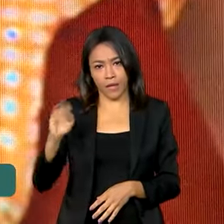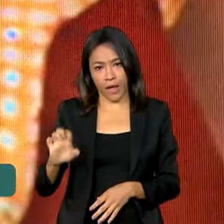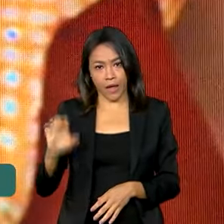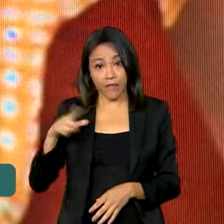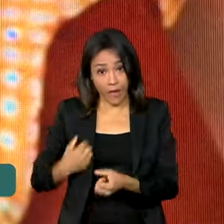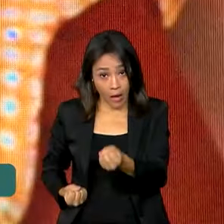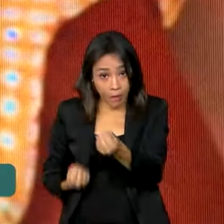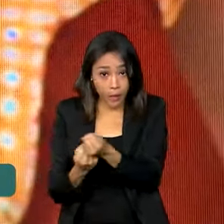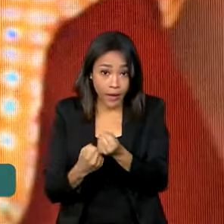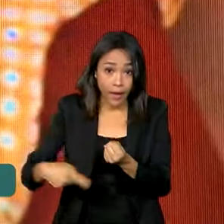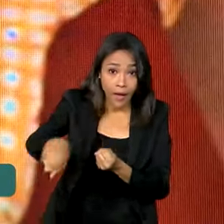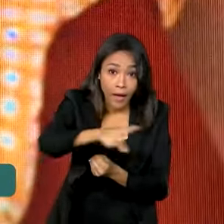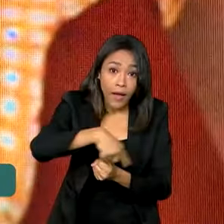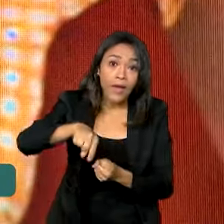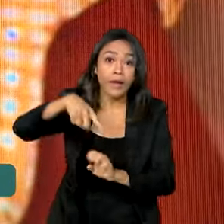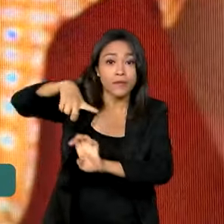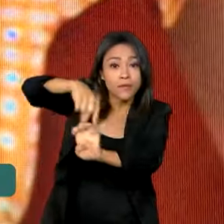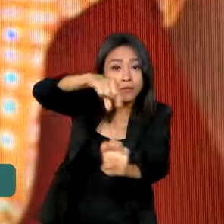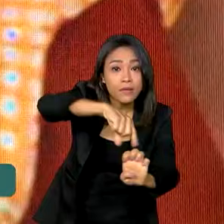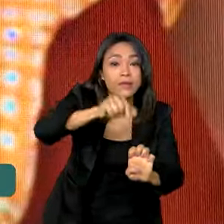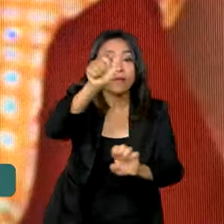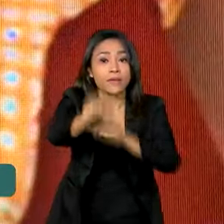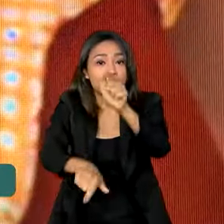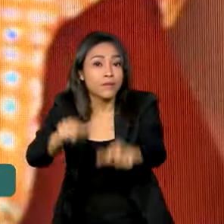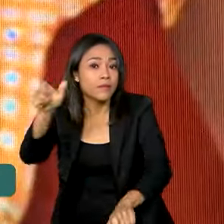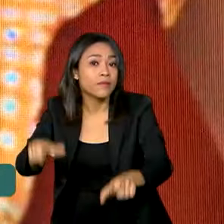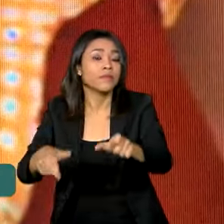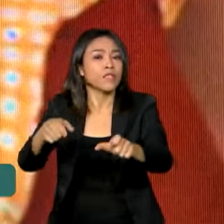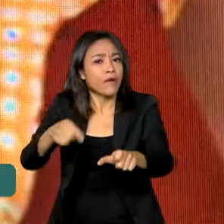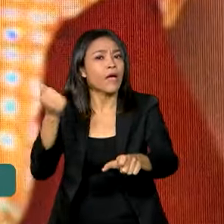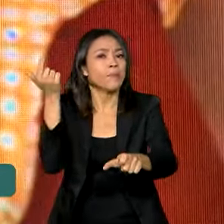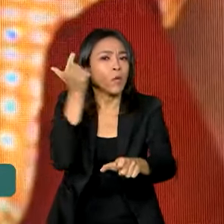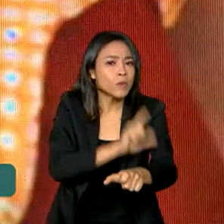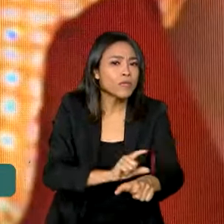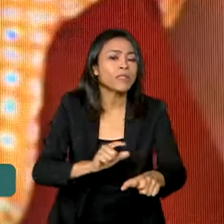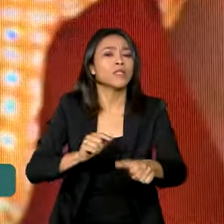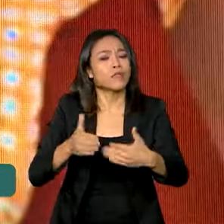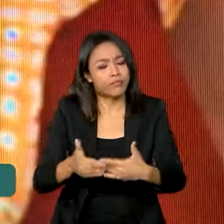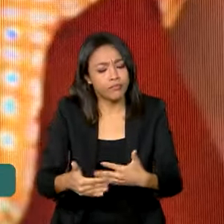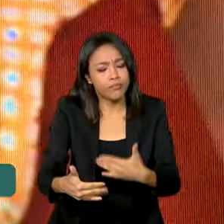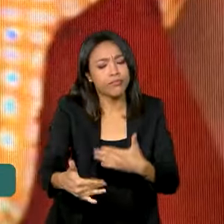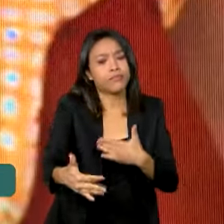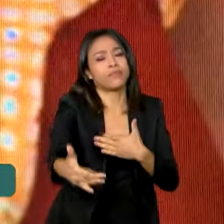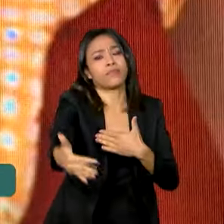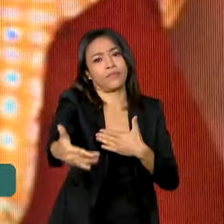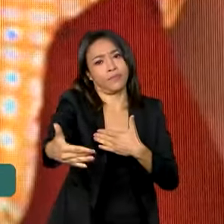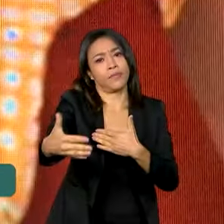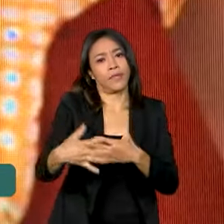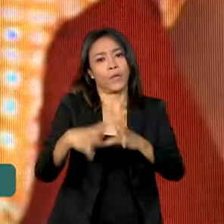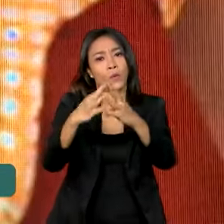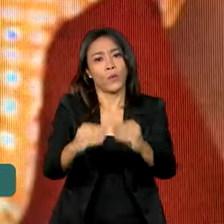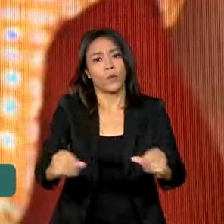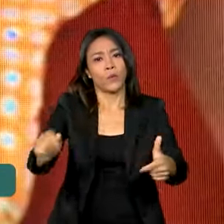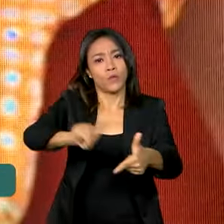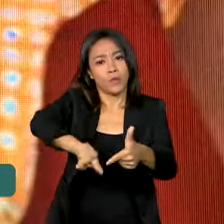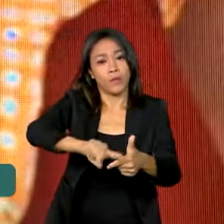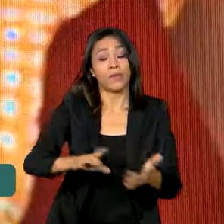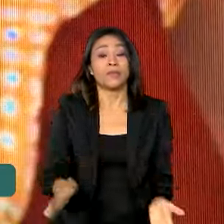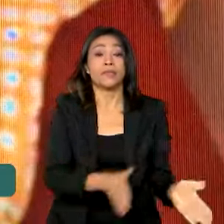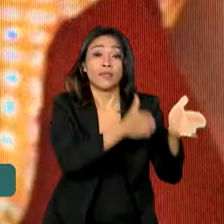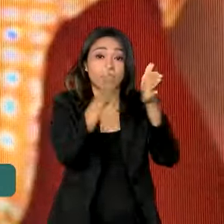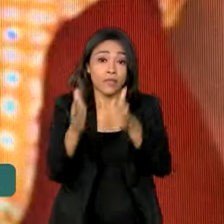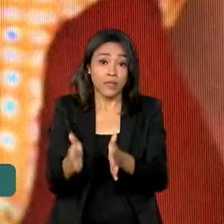se profissionalizar, prosperar, superar dificuldades. E, além de todo o crédito, e